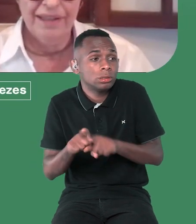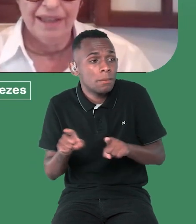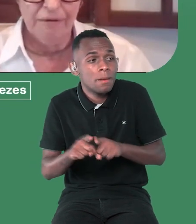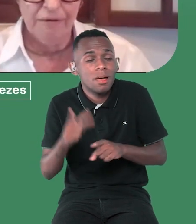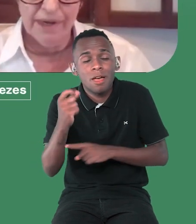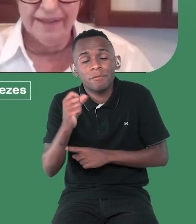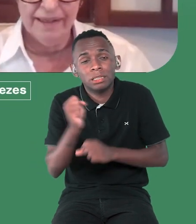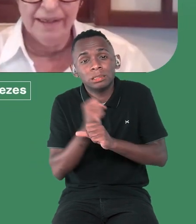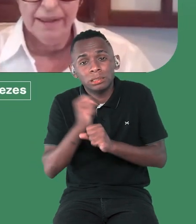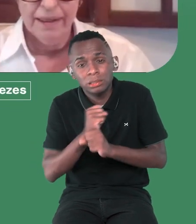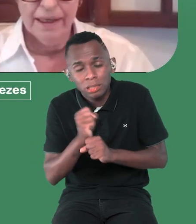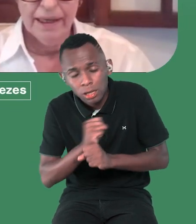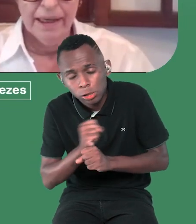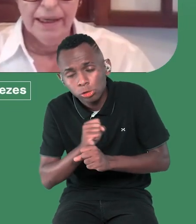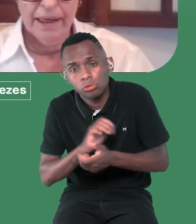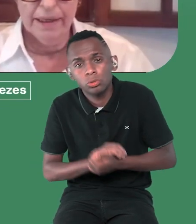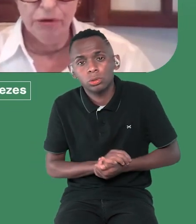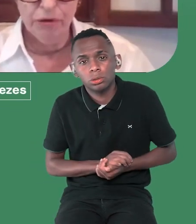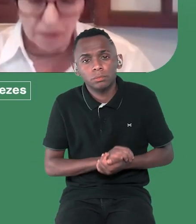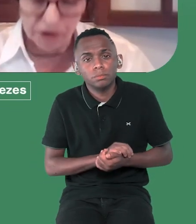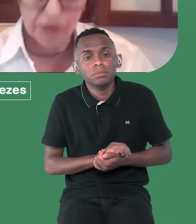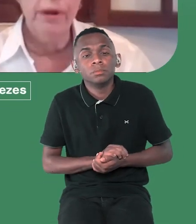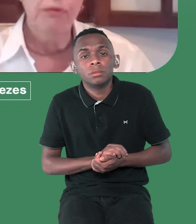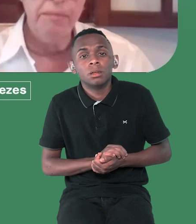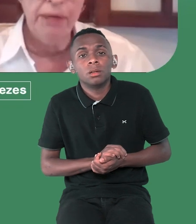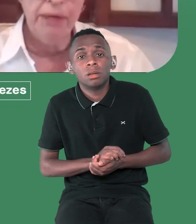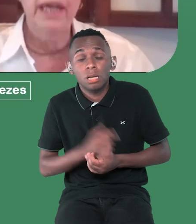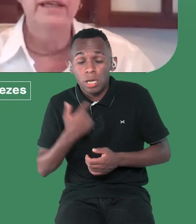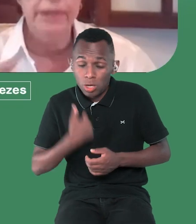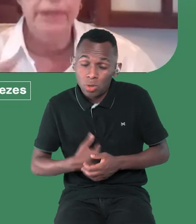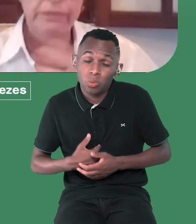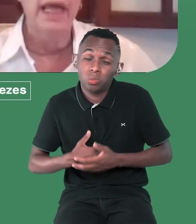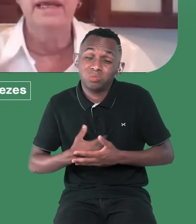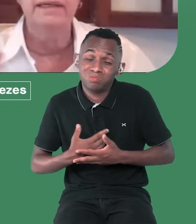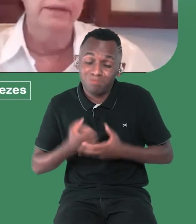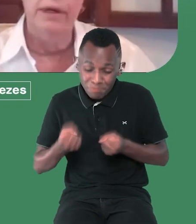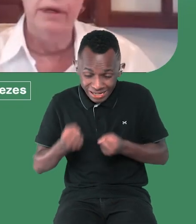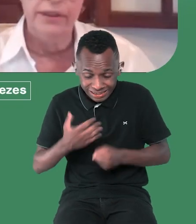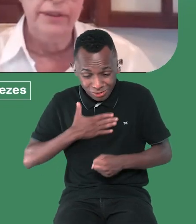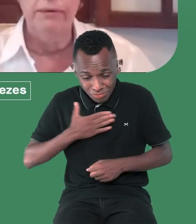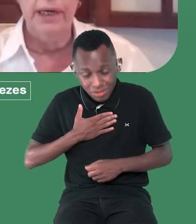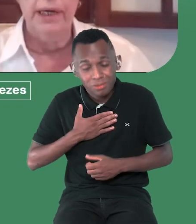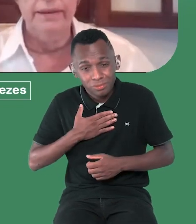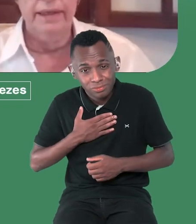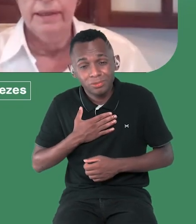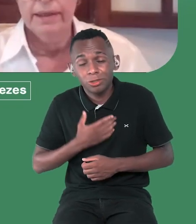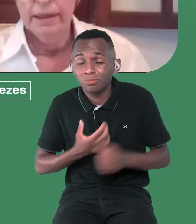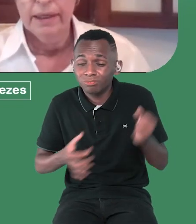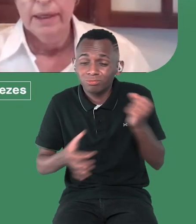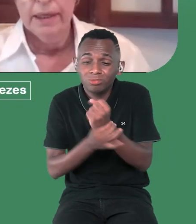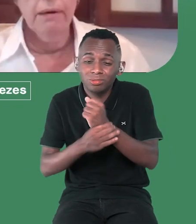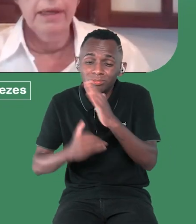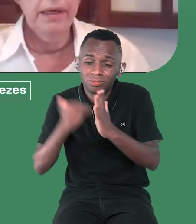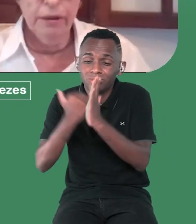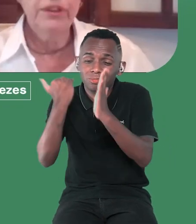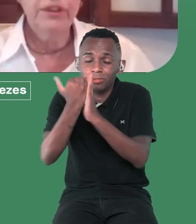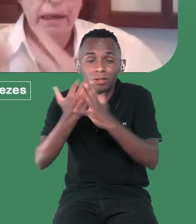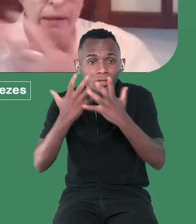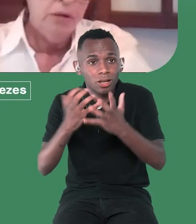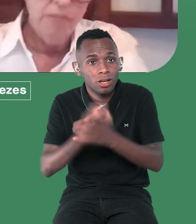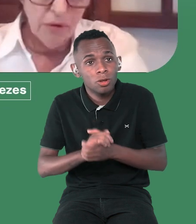para múltiplas leituras, né? Então, esse papel do ilustrador, que eu considero assim, muito importante, não